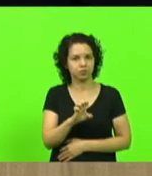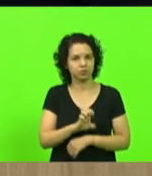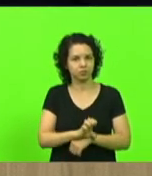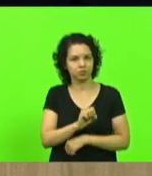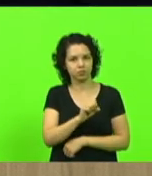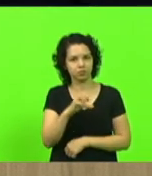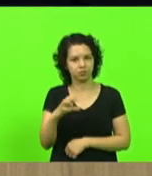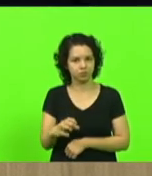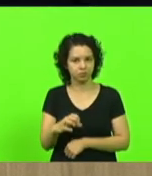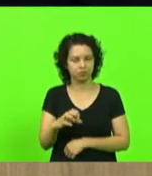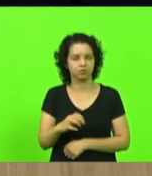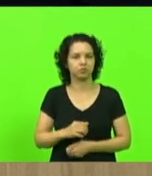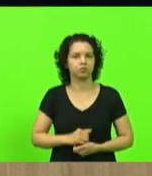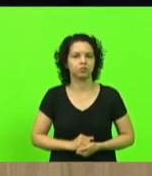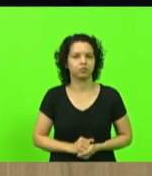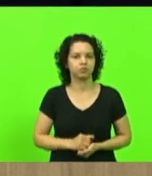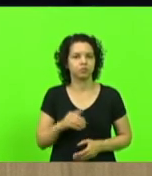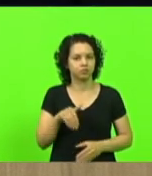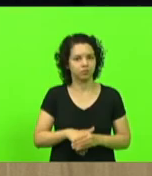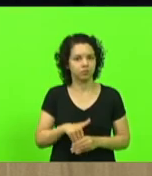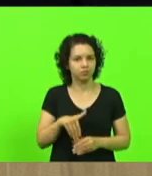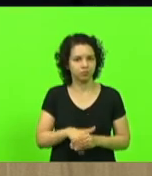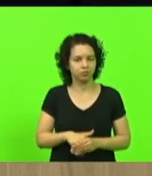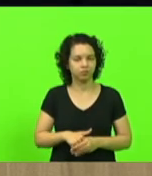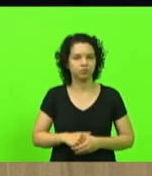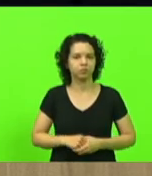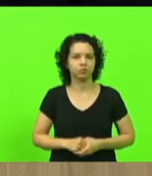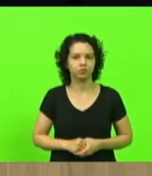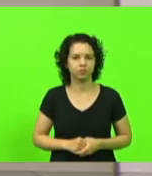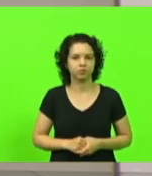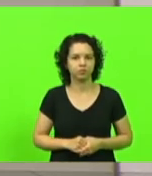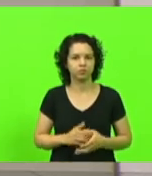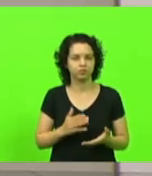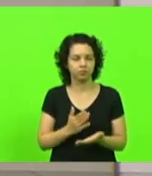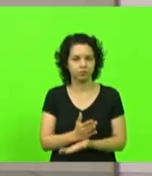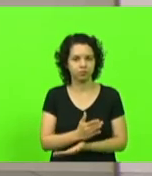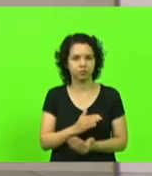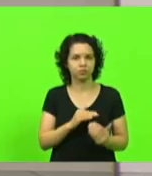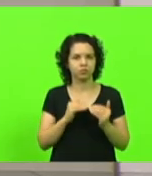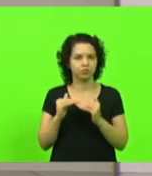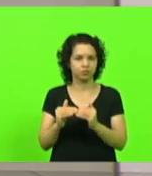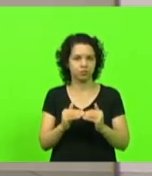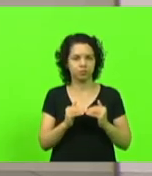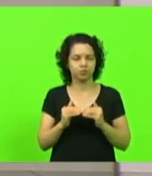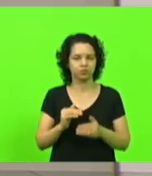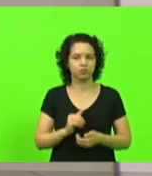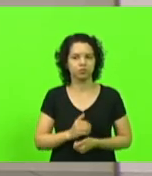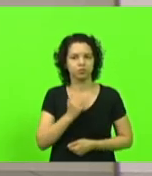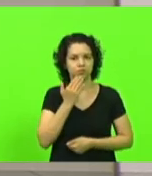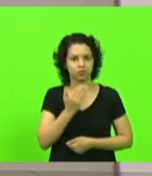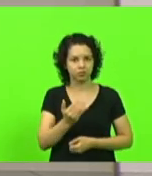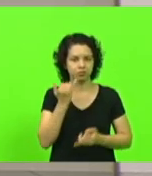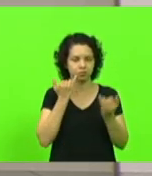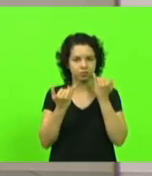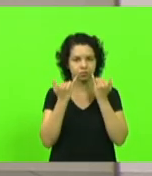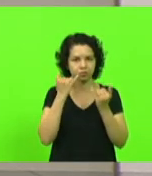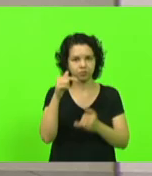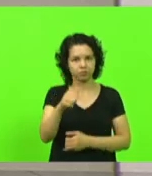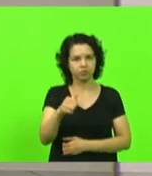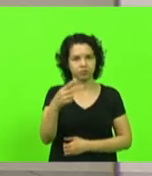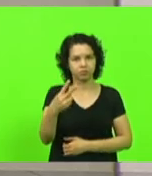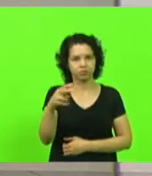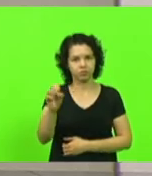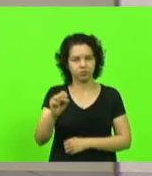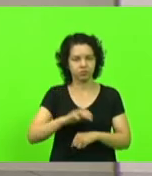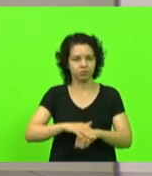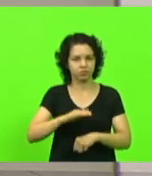queira discutir, em votação. Deputados que aprovam, permaneçam como se encontram. Aprovado por unanimidade. Pedido de informação 728, autor deputado João